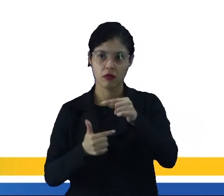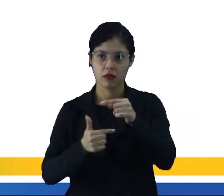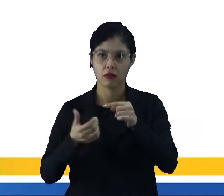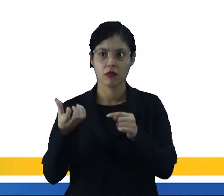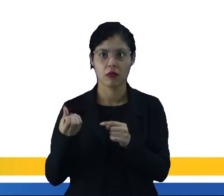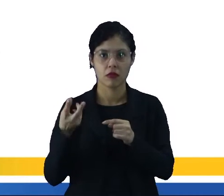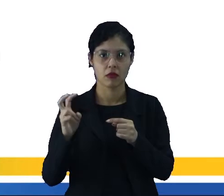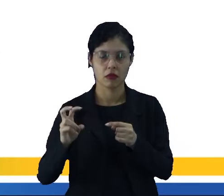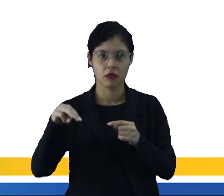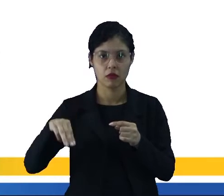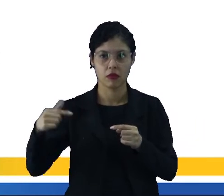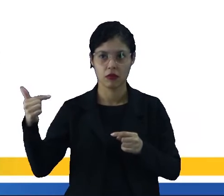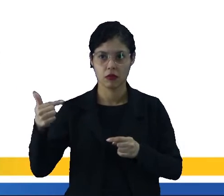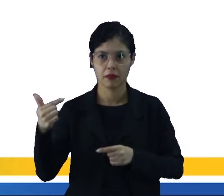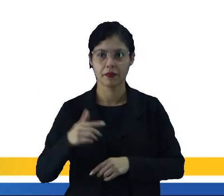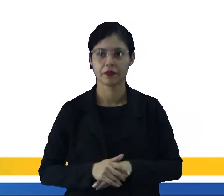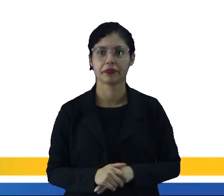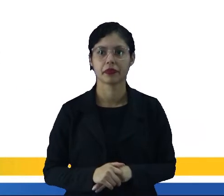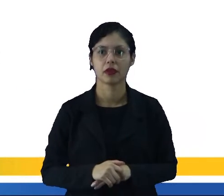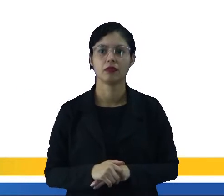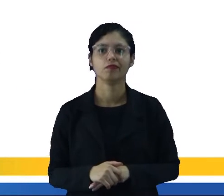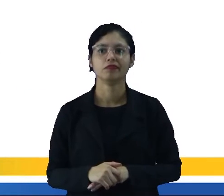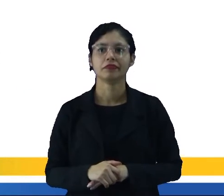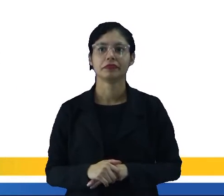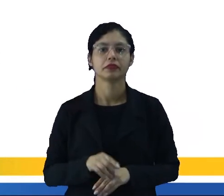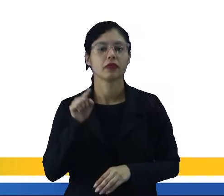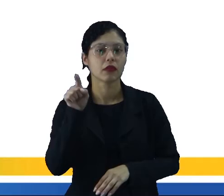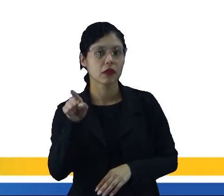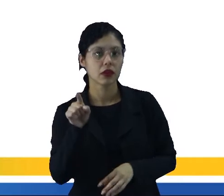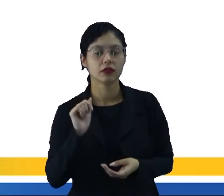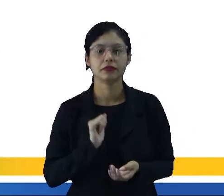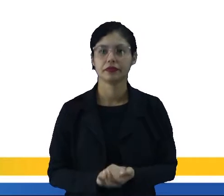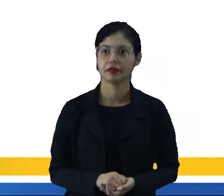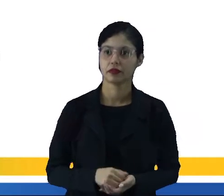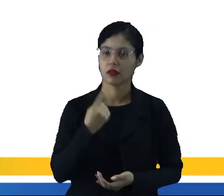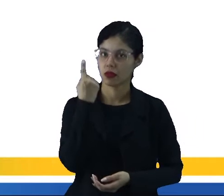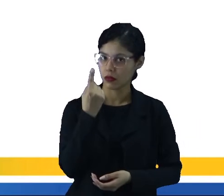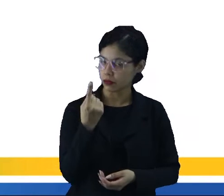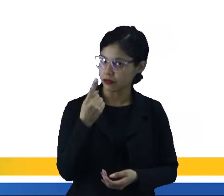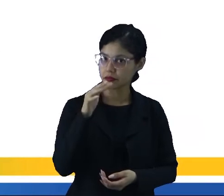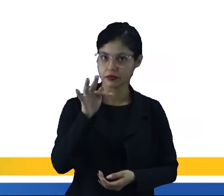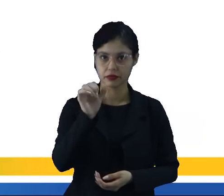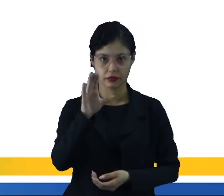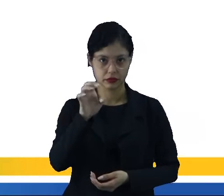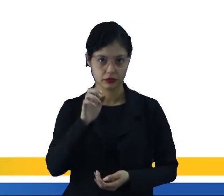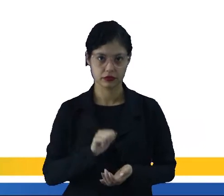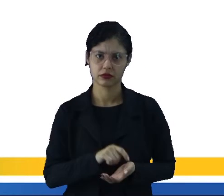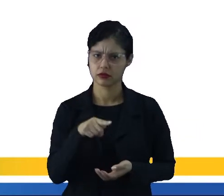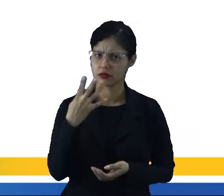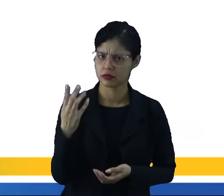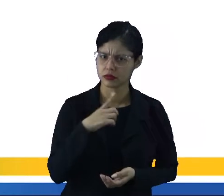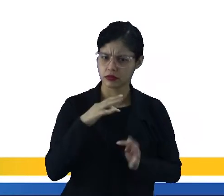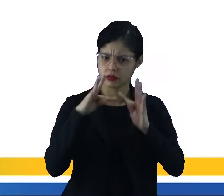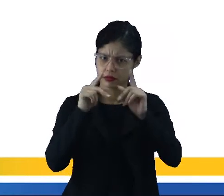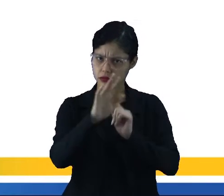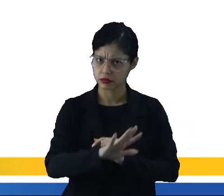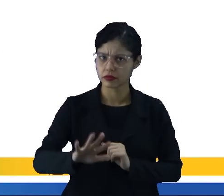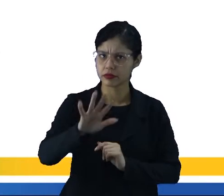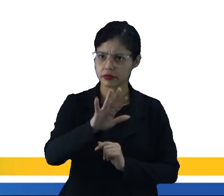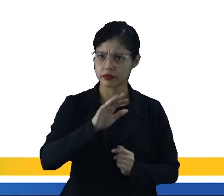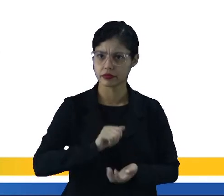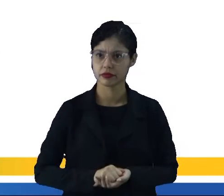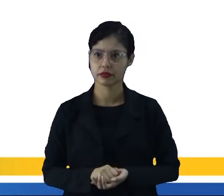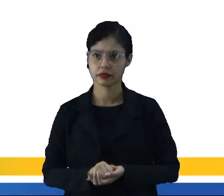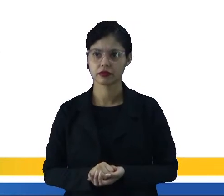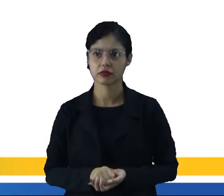vai dar 65 metros quadrados isso aqui é a área de uma Face Quantas faces tem aqui ao todo